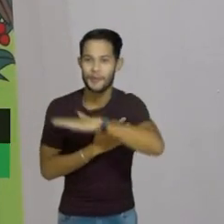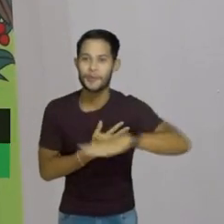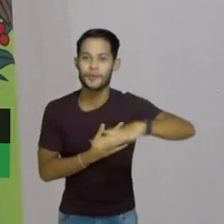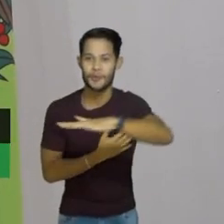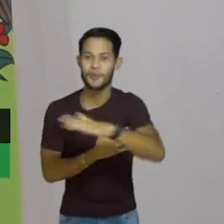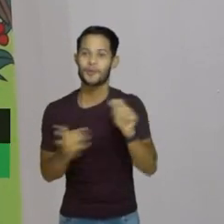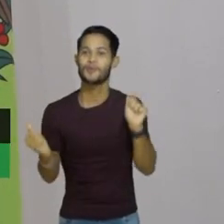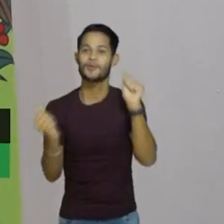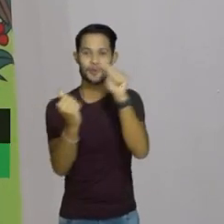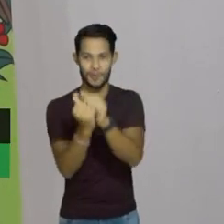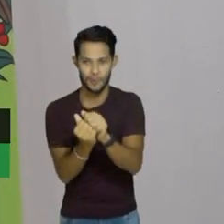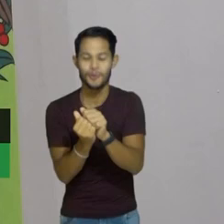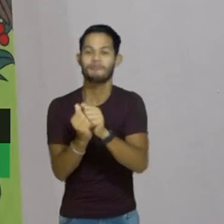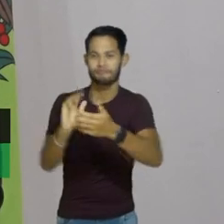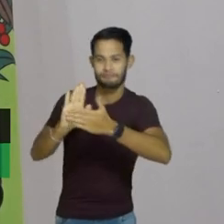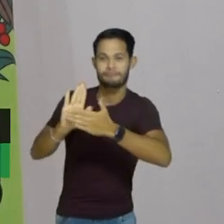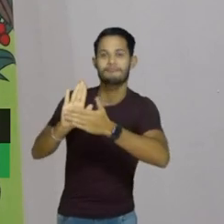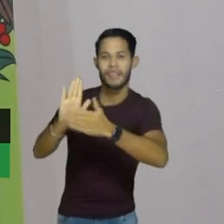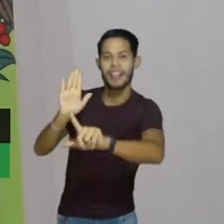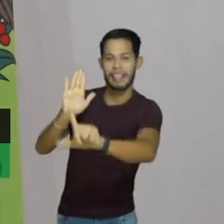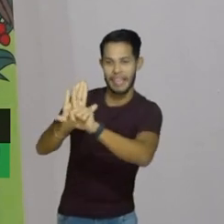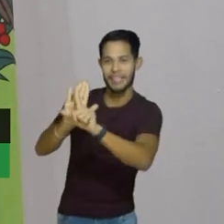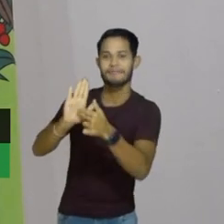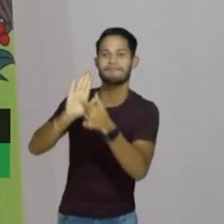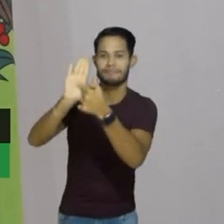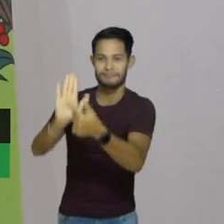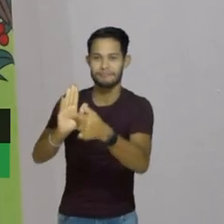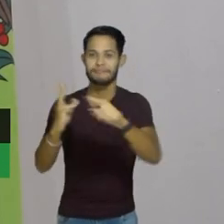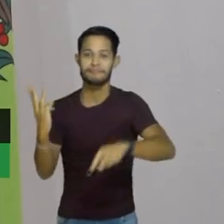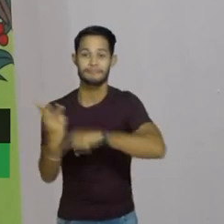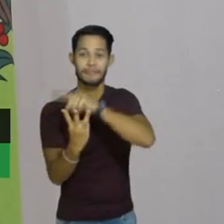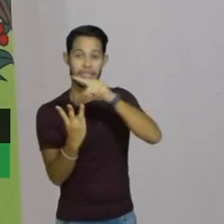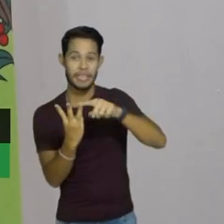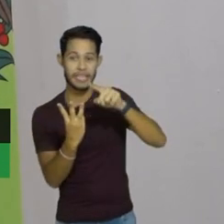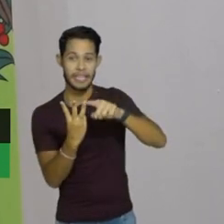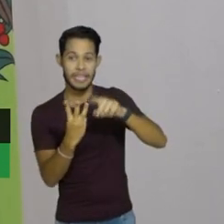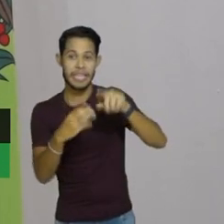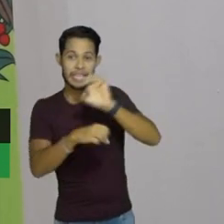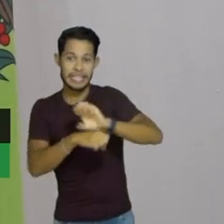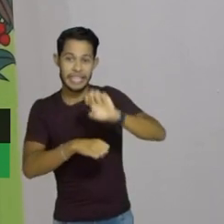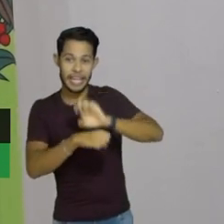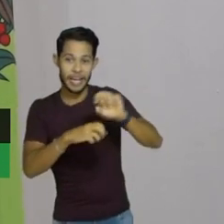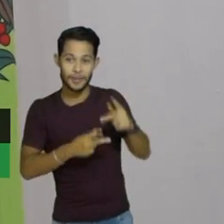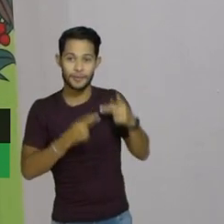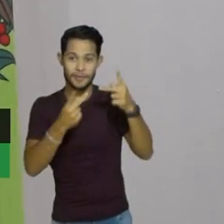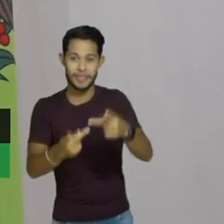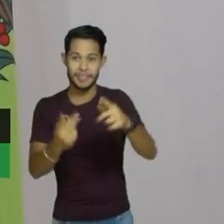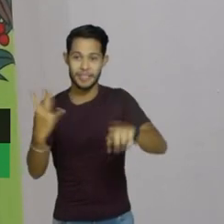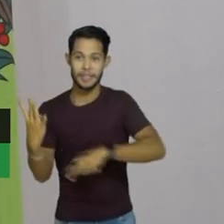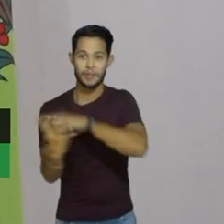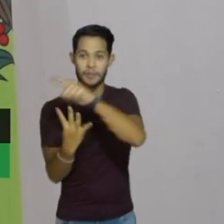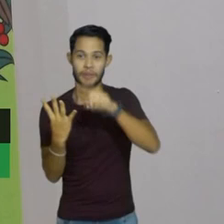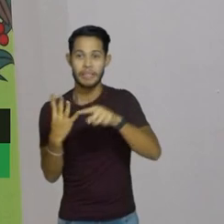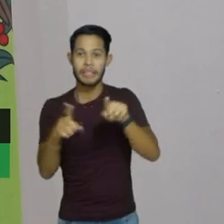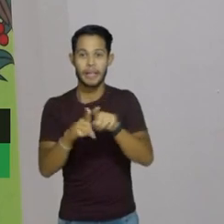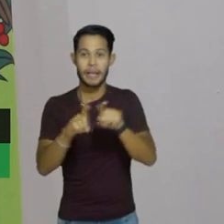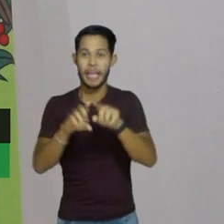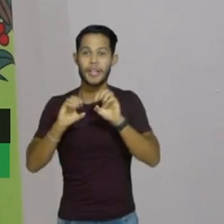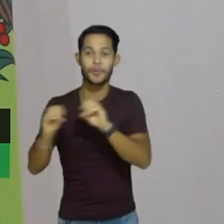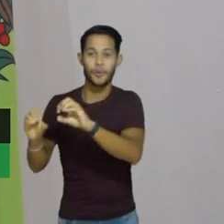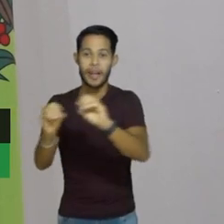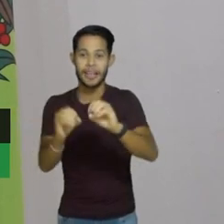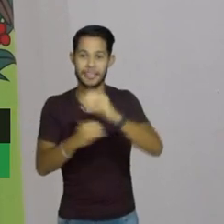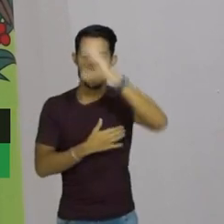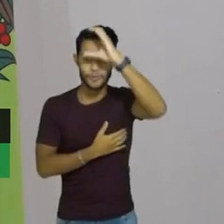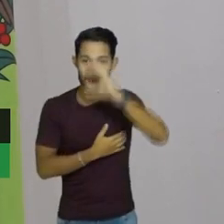de propositura de leis. O projeto Estádio Visita, bastante consagrado, a Caravana da Educação para a Cidadania, o Legislativo em